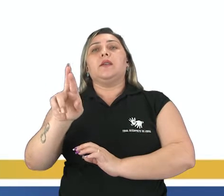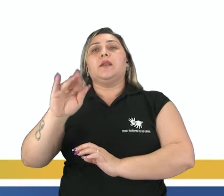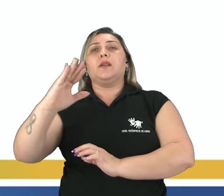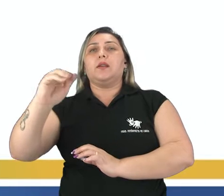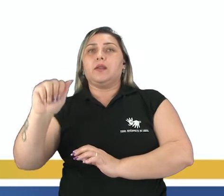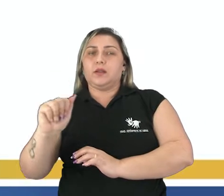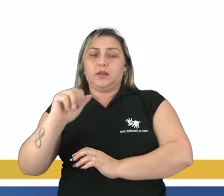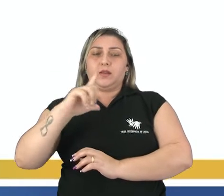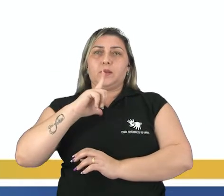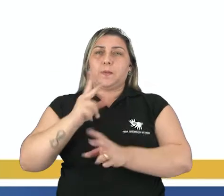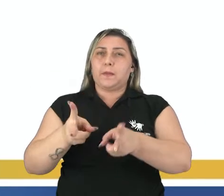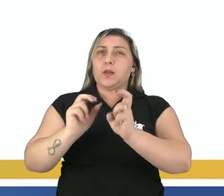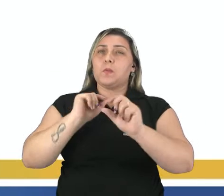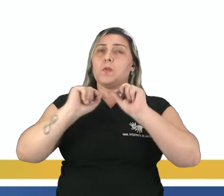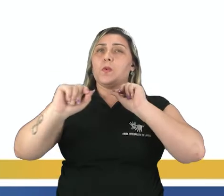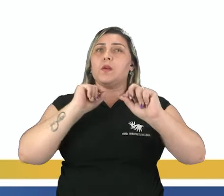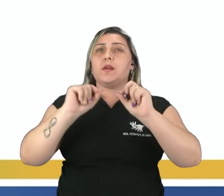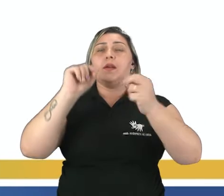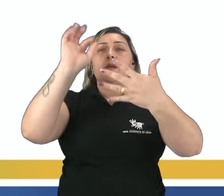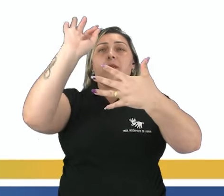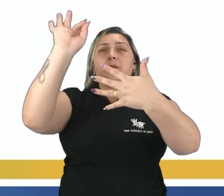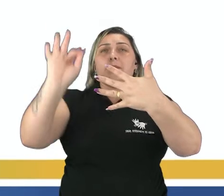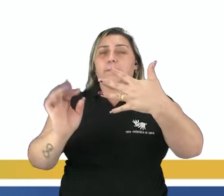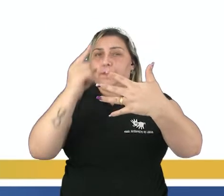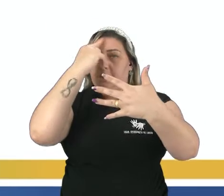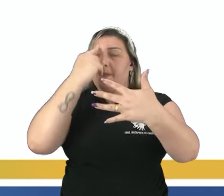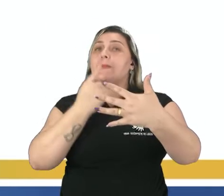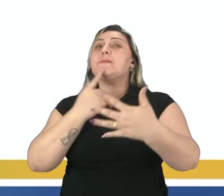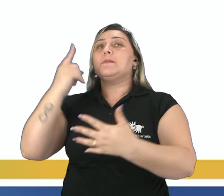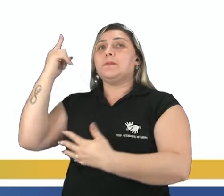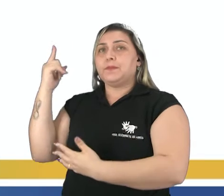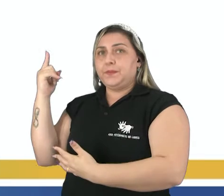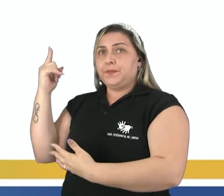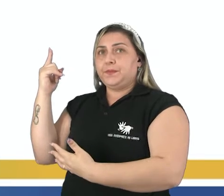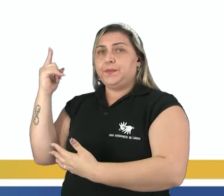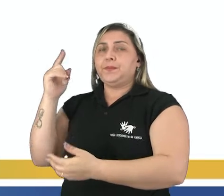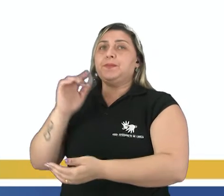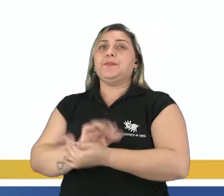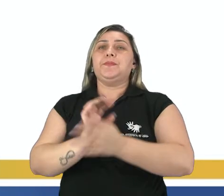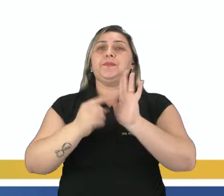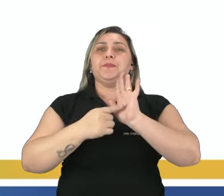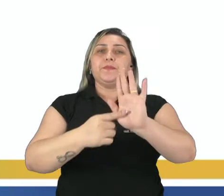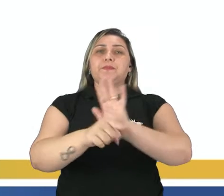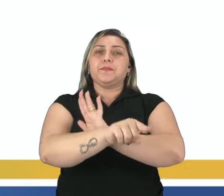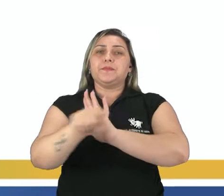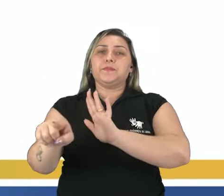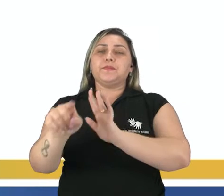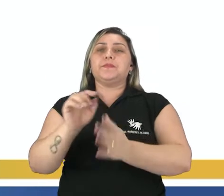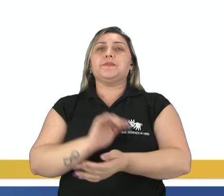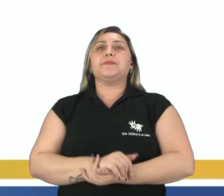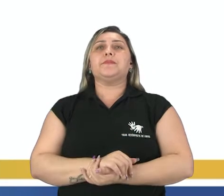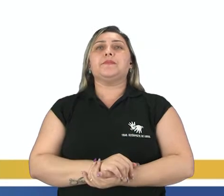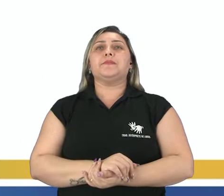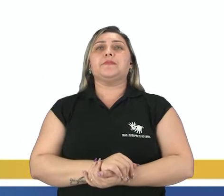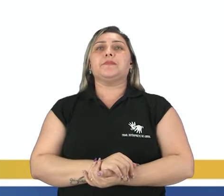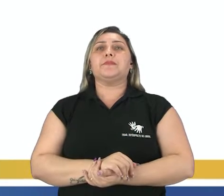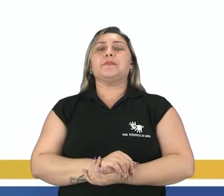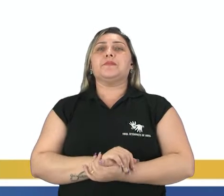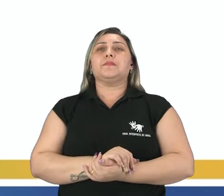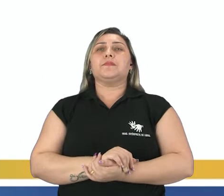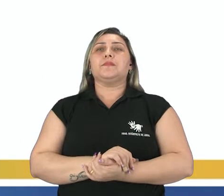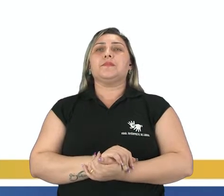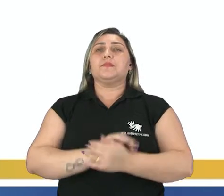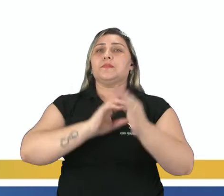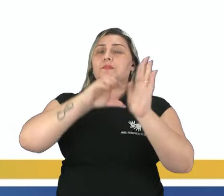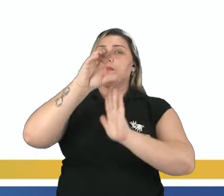E aí nós vamos perceber um a um nas imagens que estão aí sendo apresentadas a vocês ao lado dos conceitos.